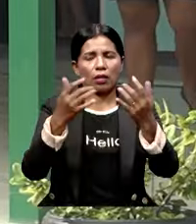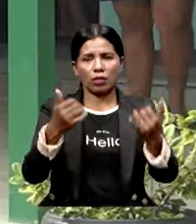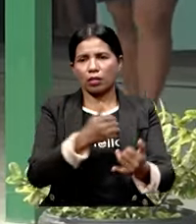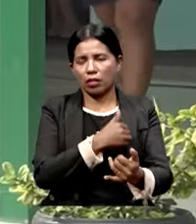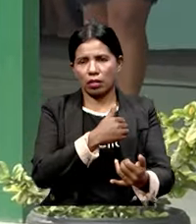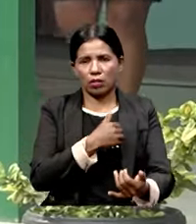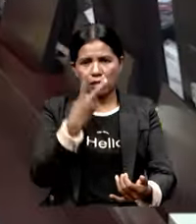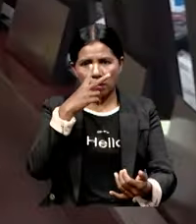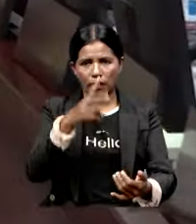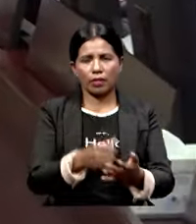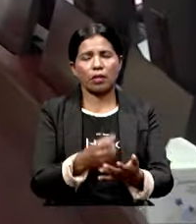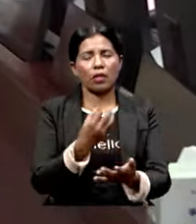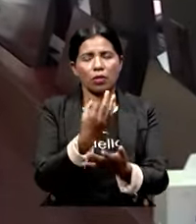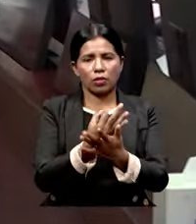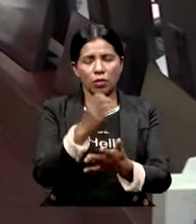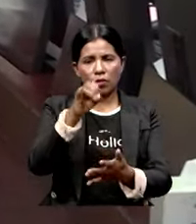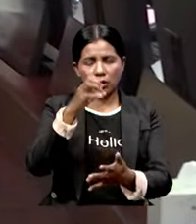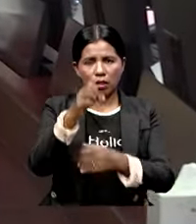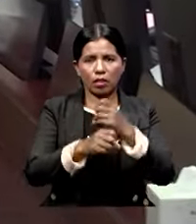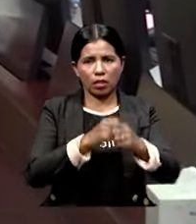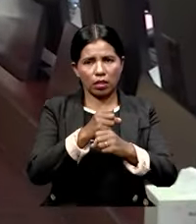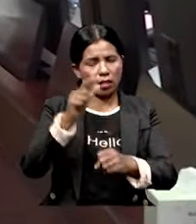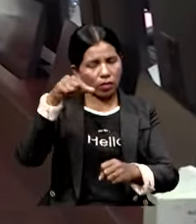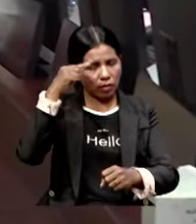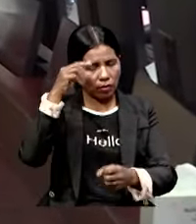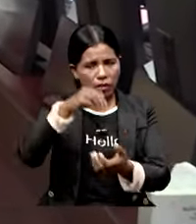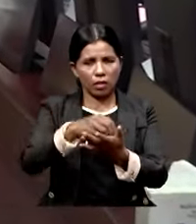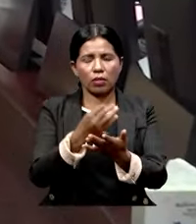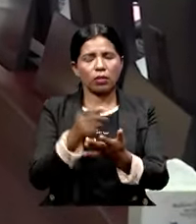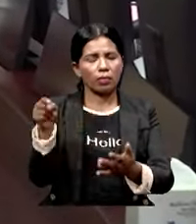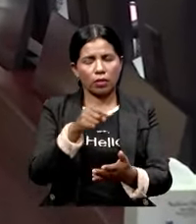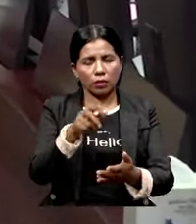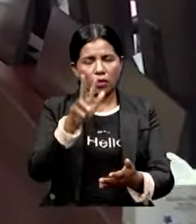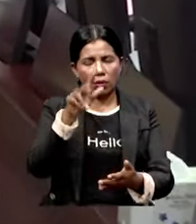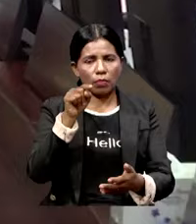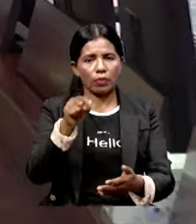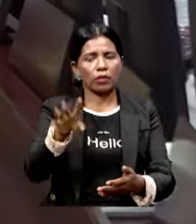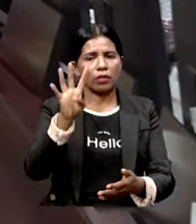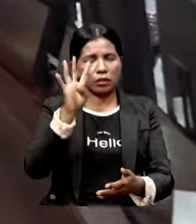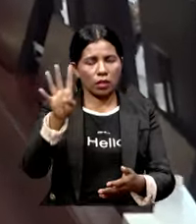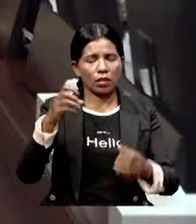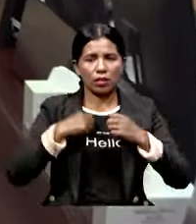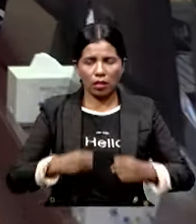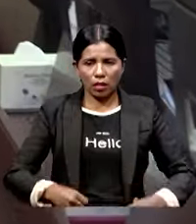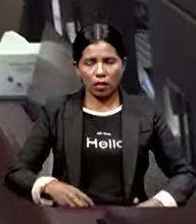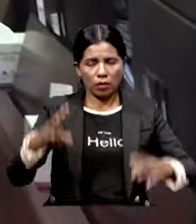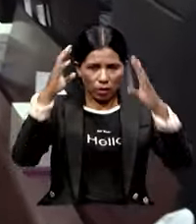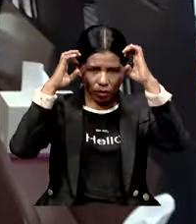que soluciona. E orçamento geral estado tinha ne, governa louca de porcento, tolo ponto rat, ba setor saúde, no ba